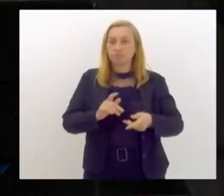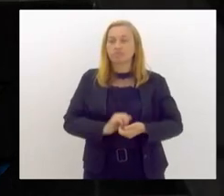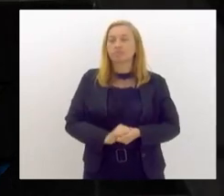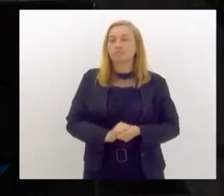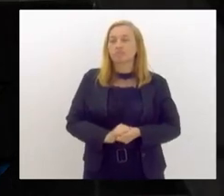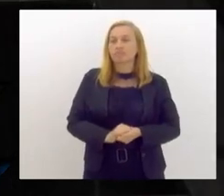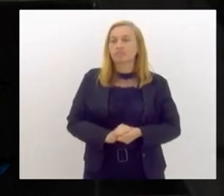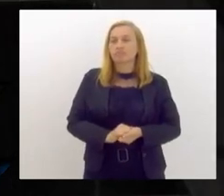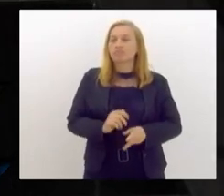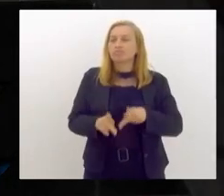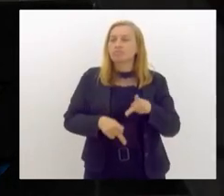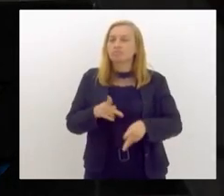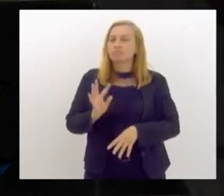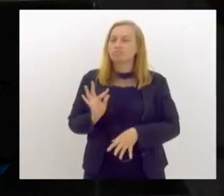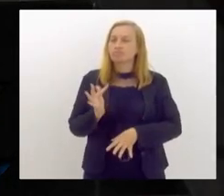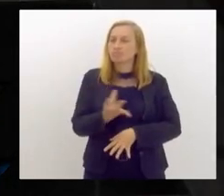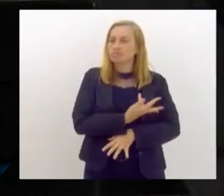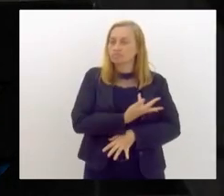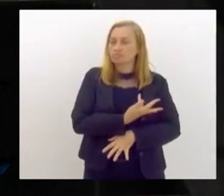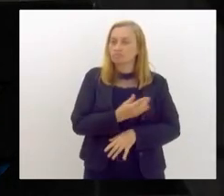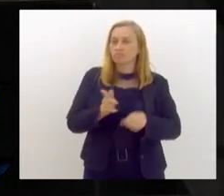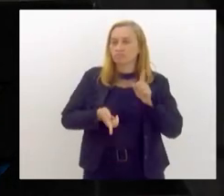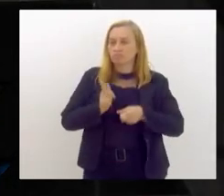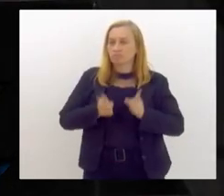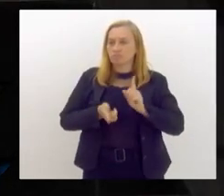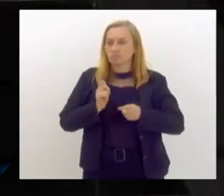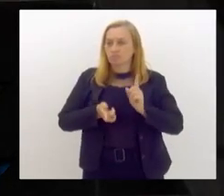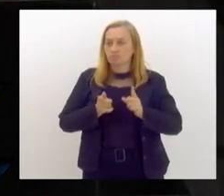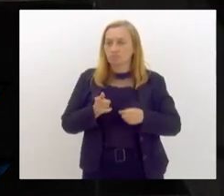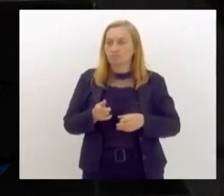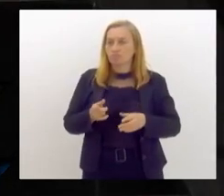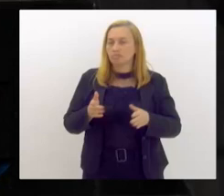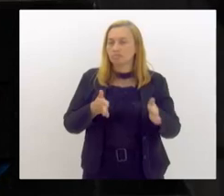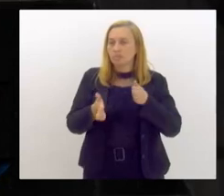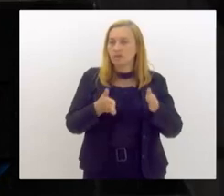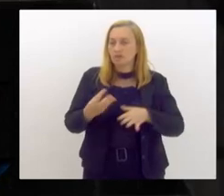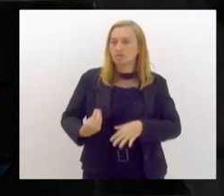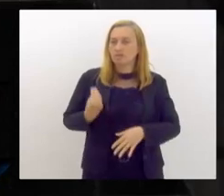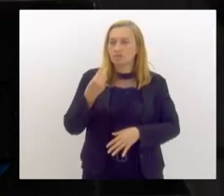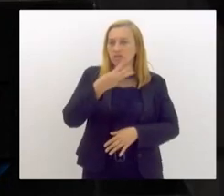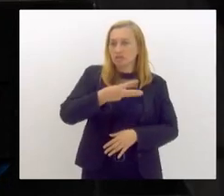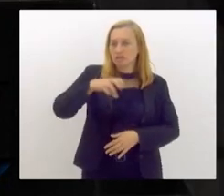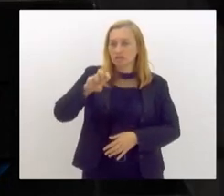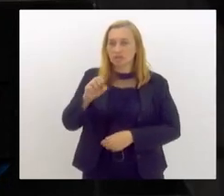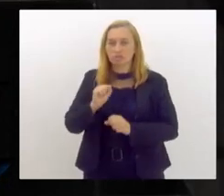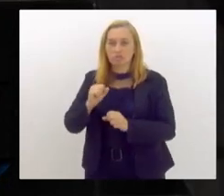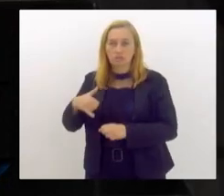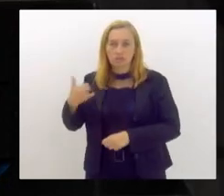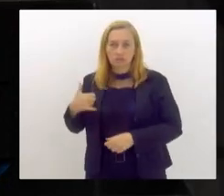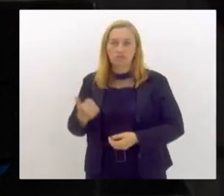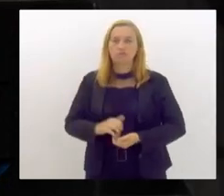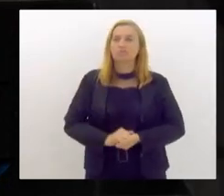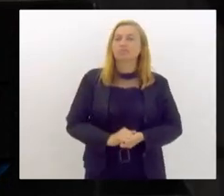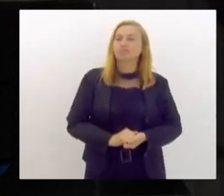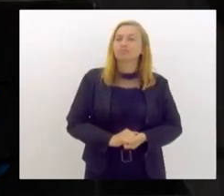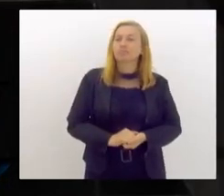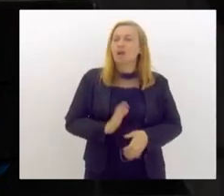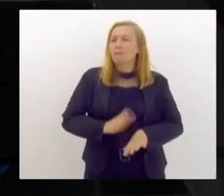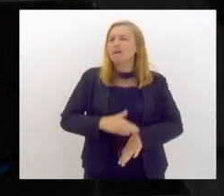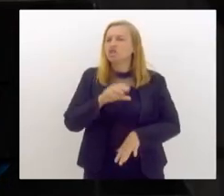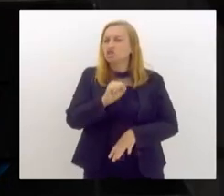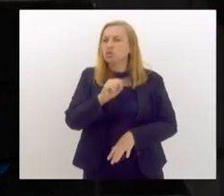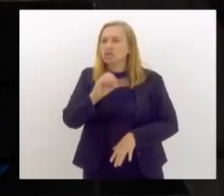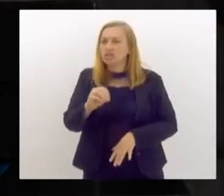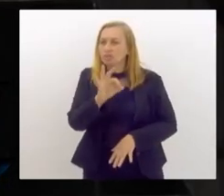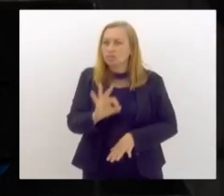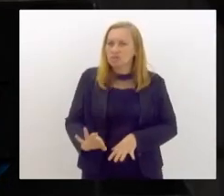A população transexual e travesti tem uma expectativa de vida em torno dos 35 anos. Mais de